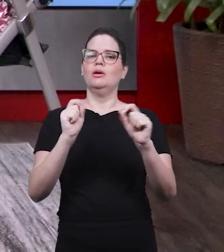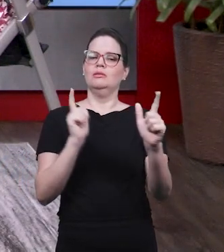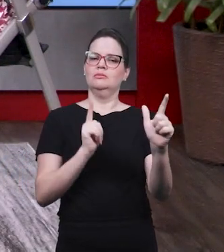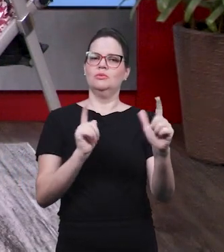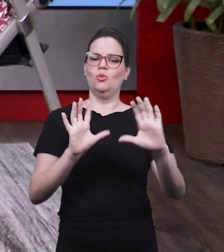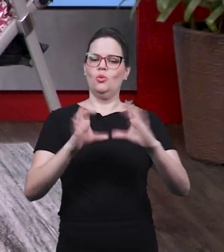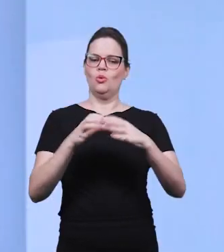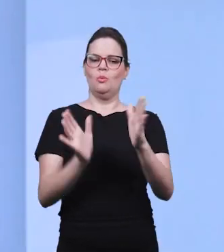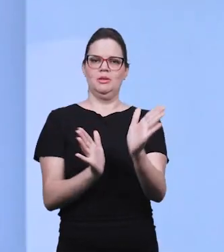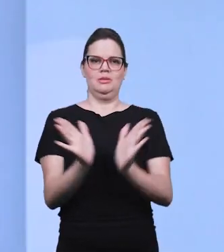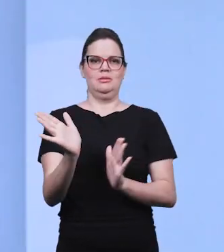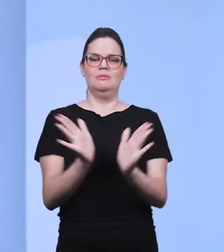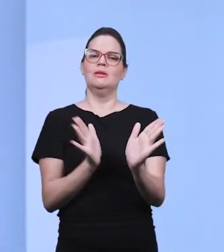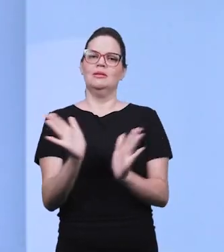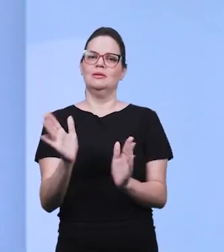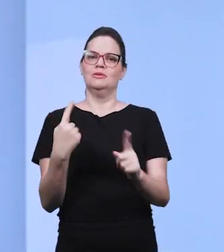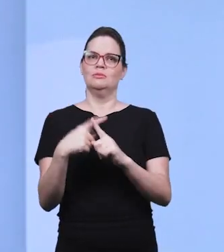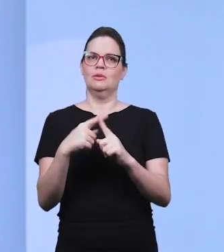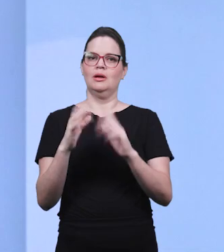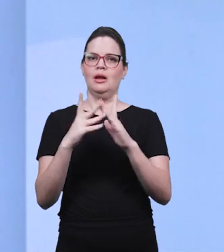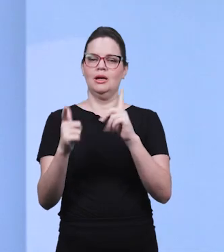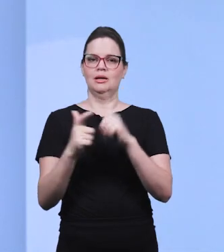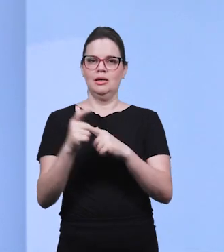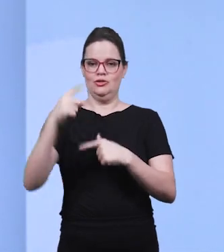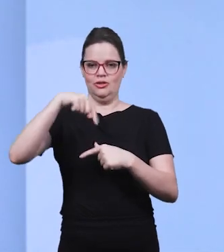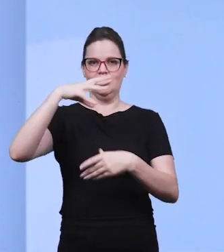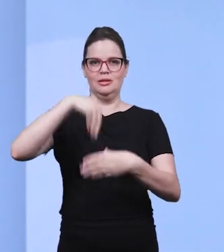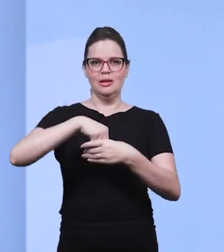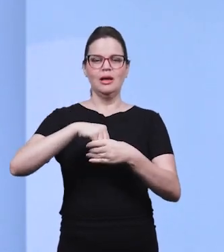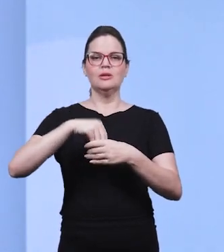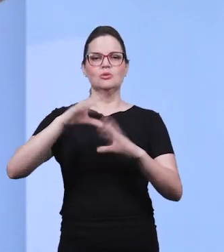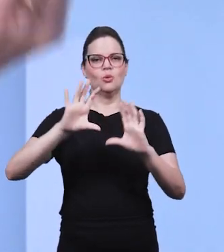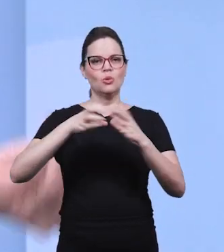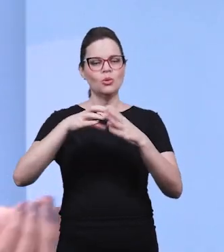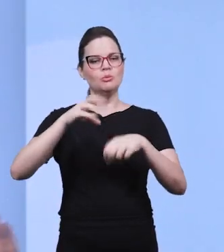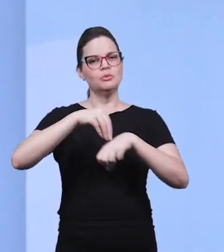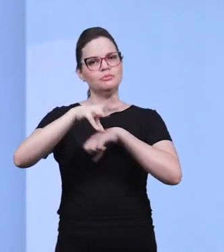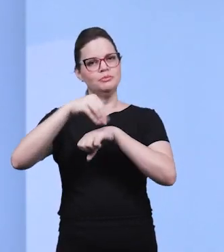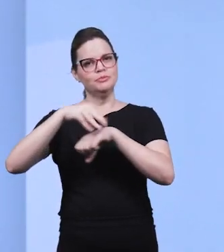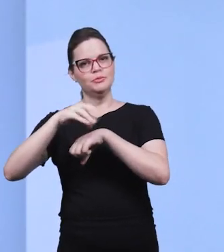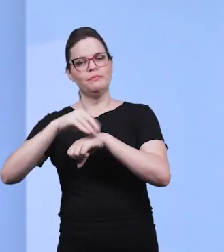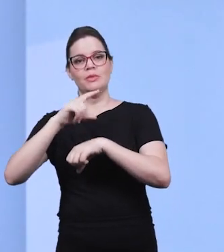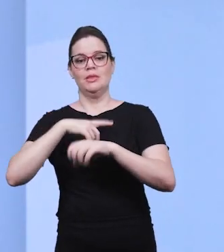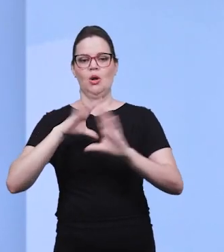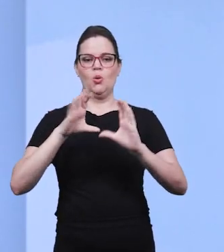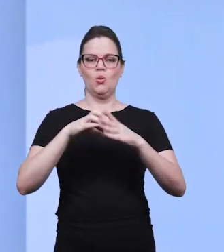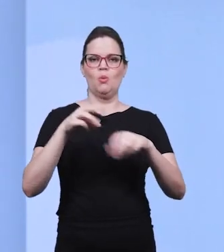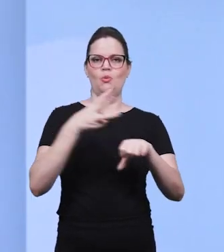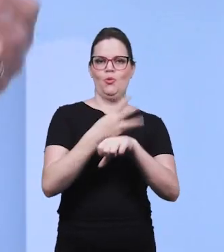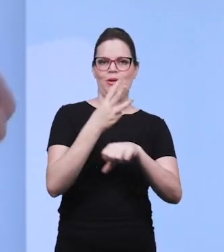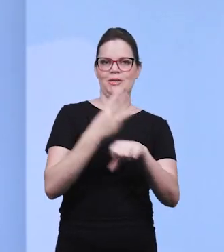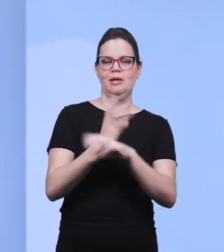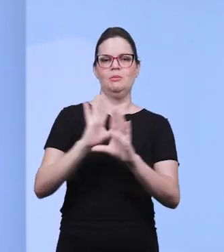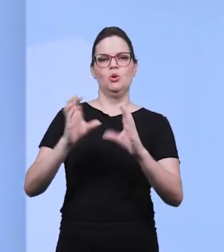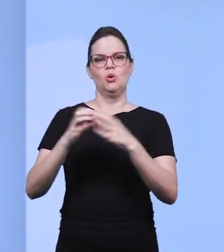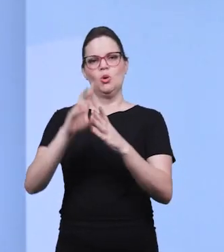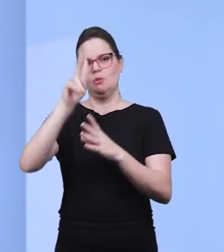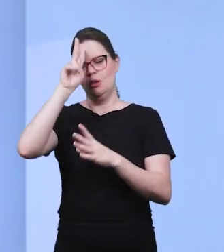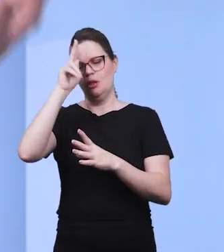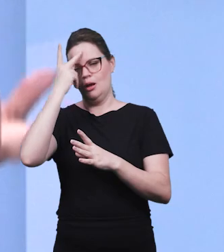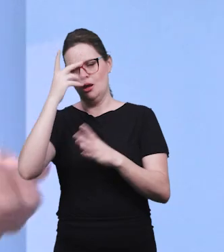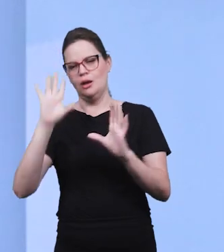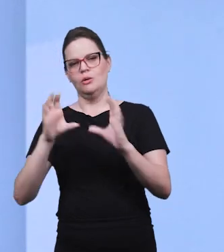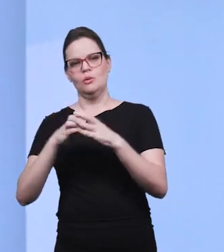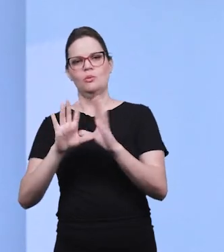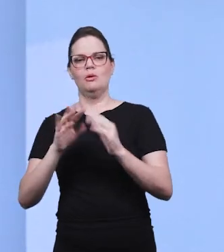esse trabalho, a igreja traz orientações, a igreja tem grupos de WhatsApp, tem grupos de TDAH, tem grupos